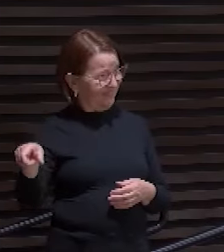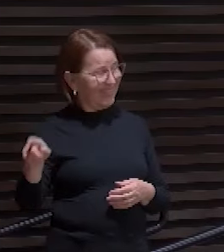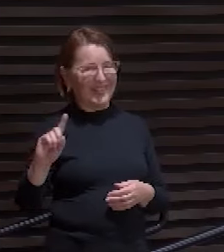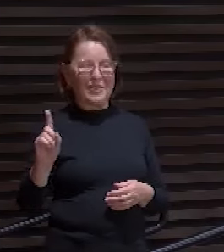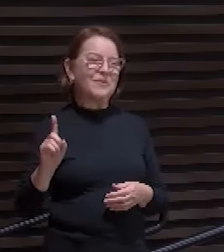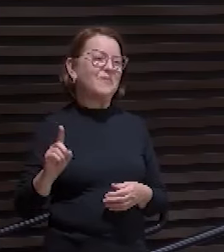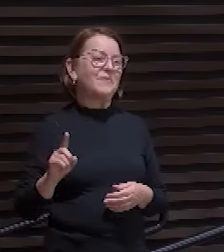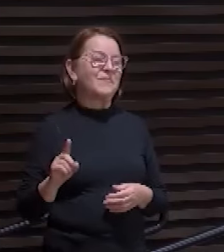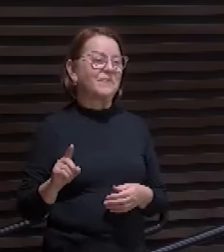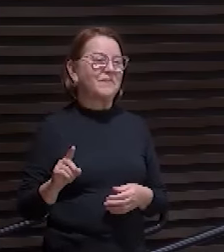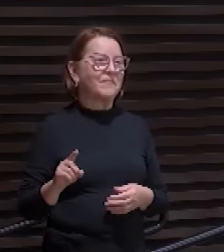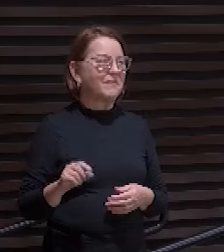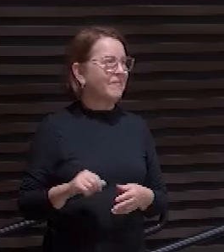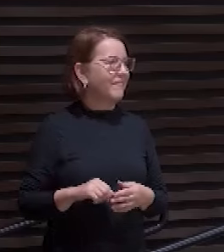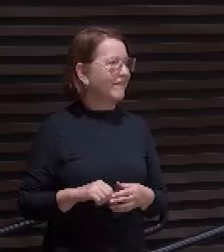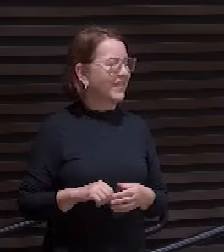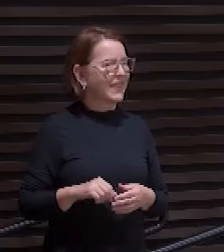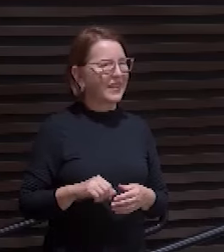Mas de vez em quando,